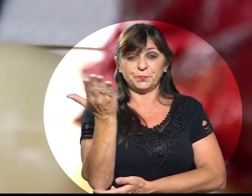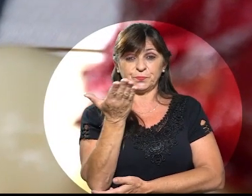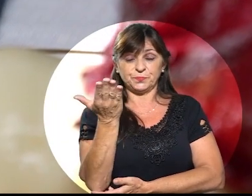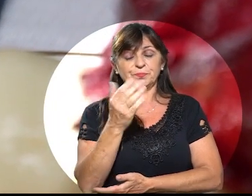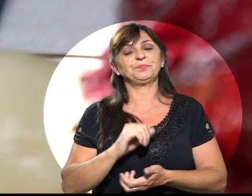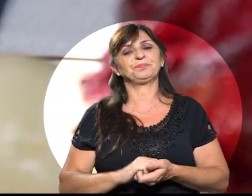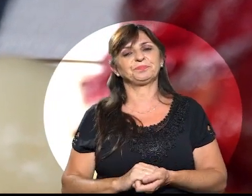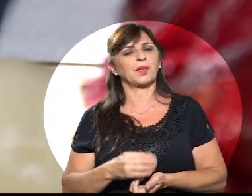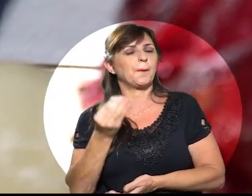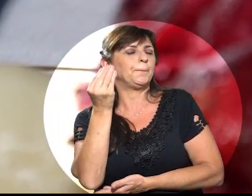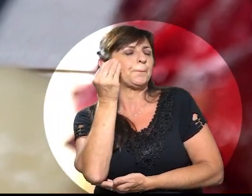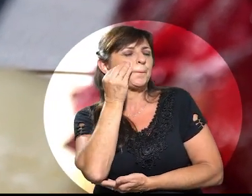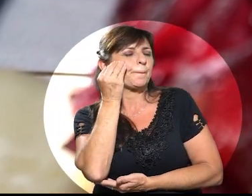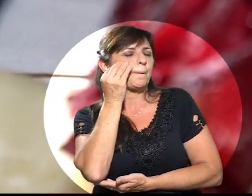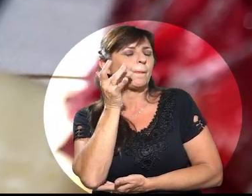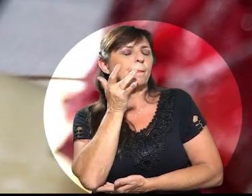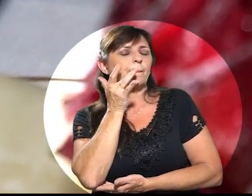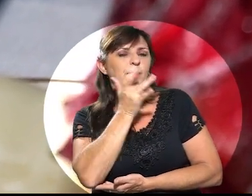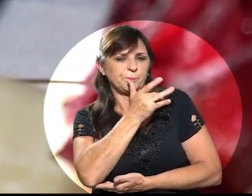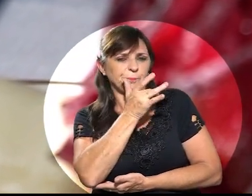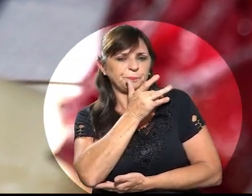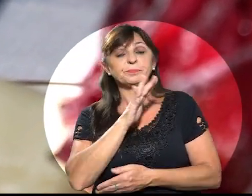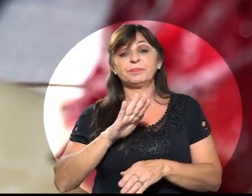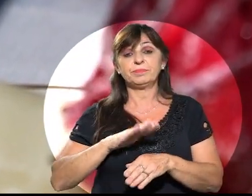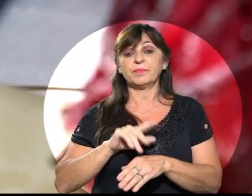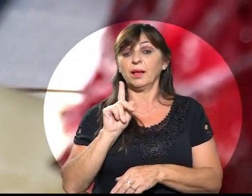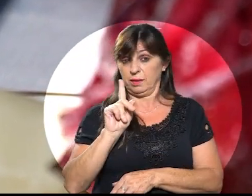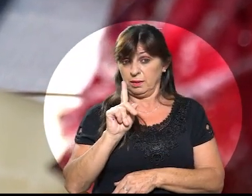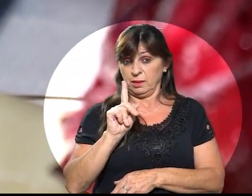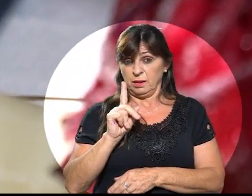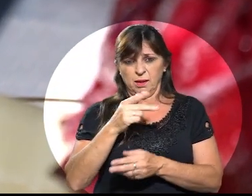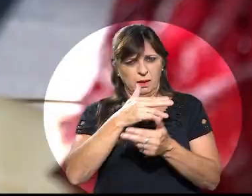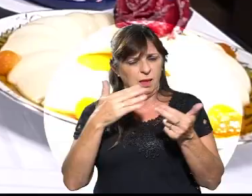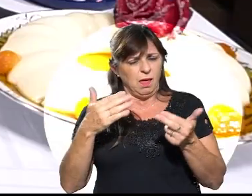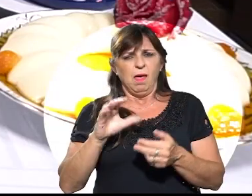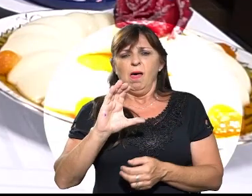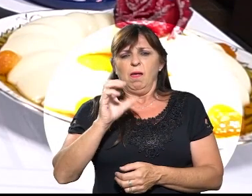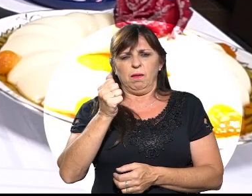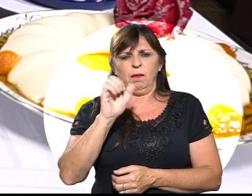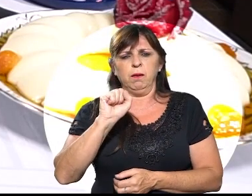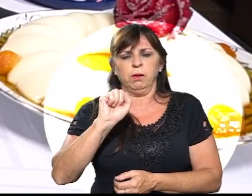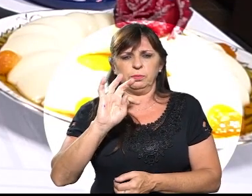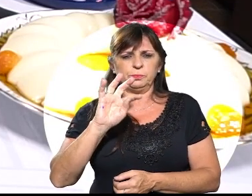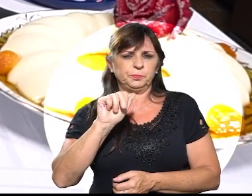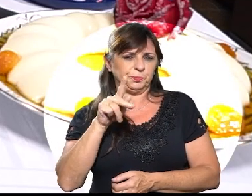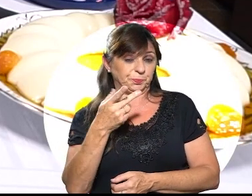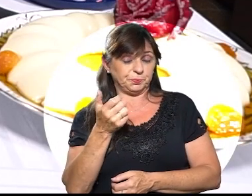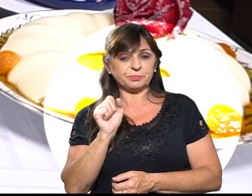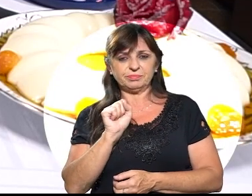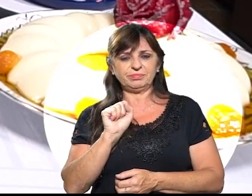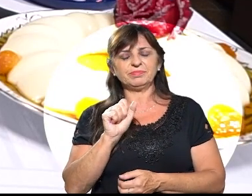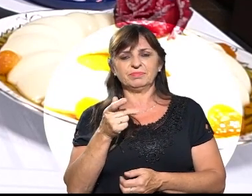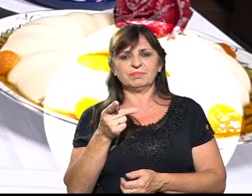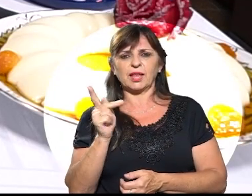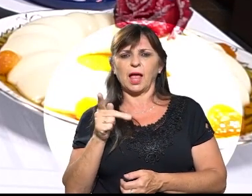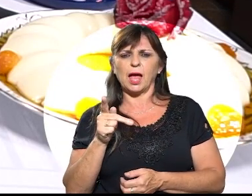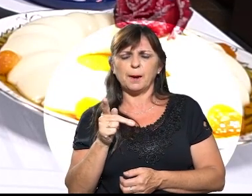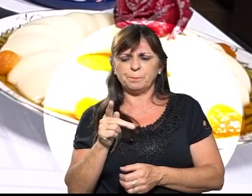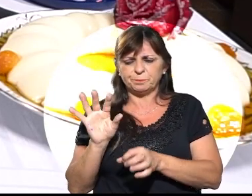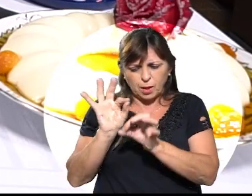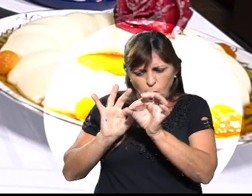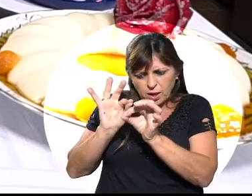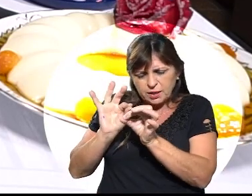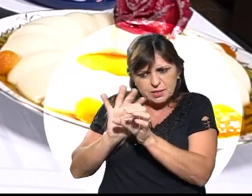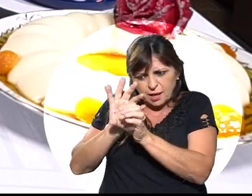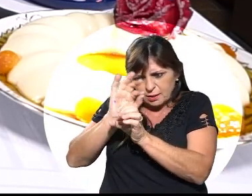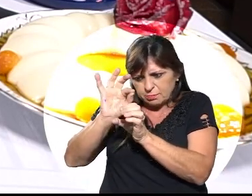enfeitadas, com, né, cara cristalizadas, bem gostoso. Isso aqui eles usavam muito nos casamentos.